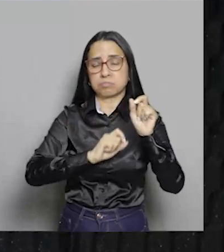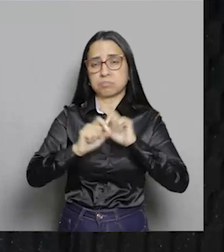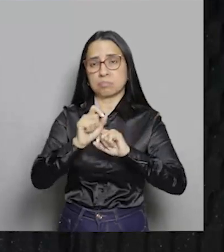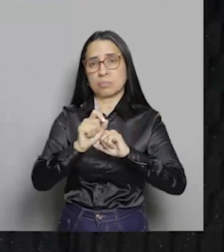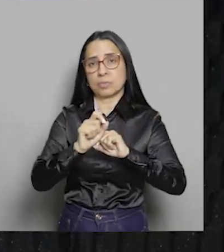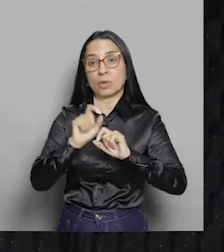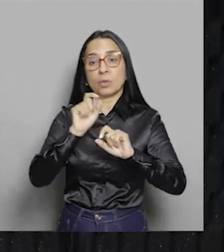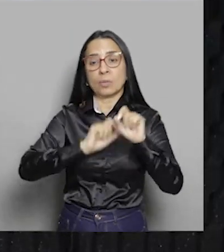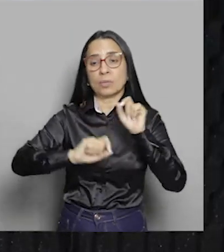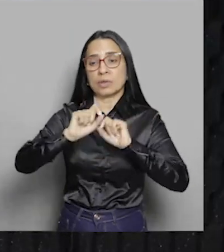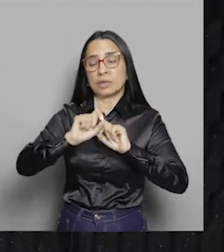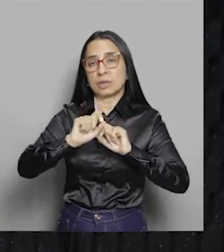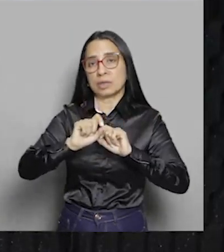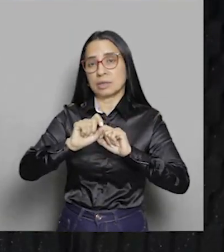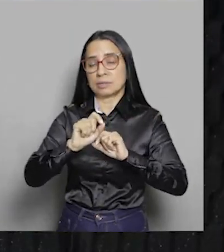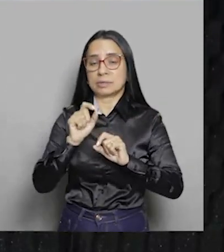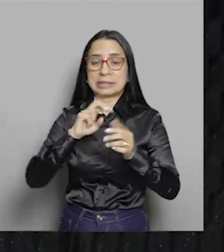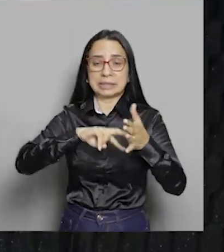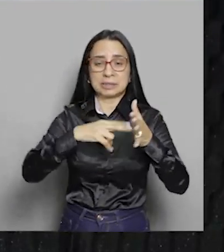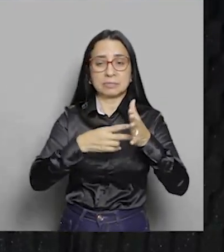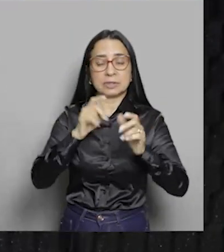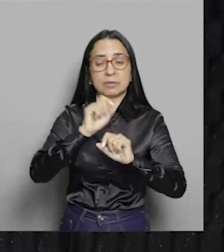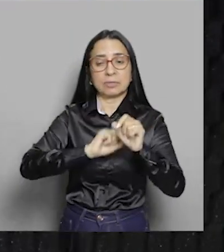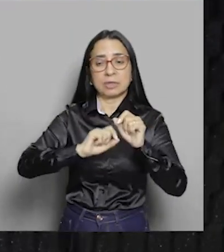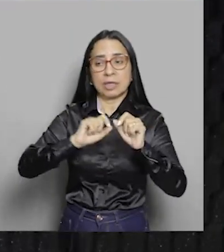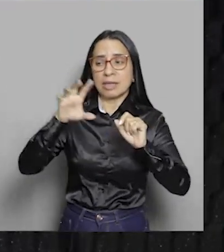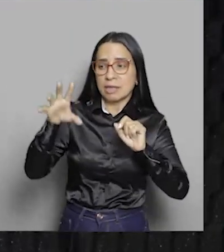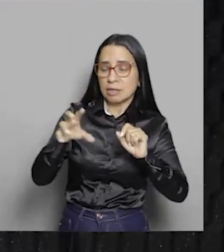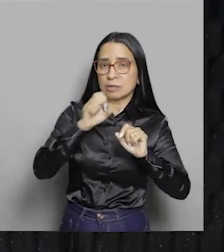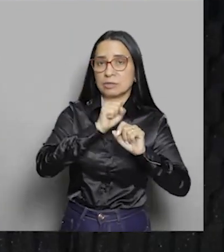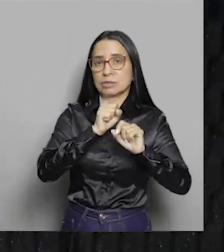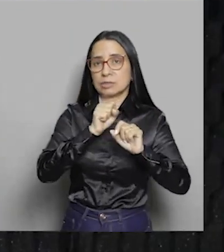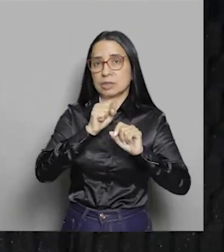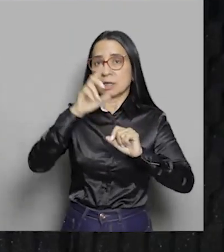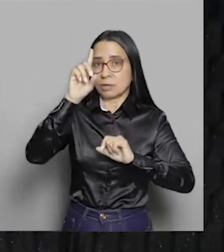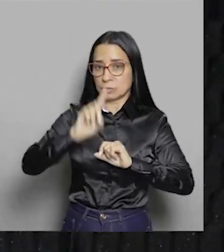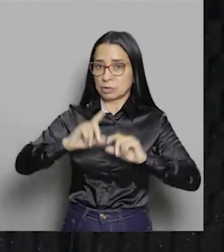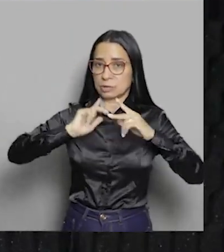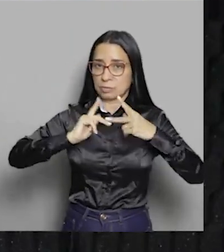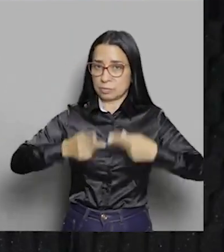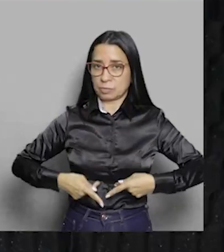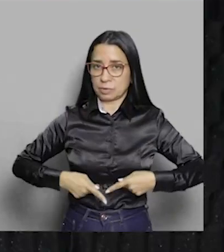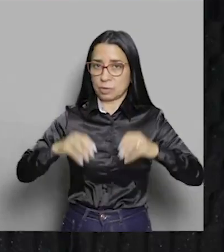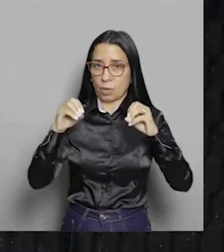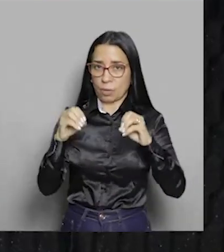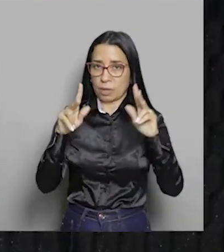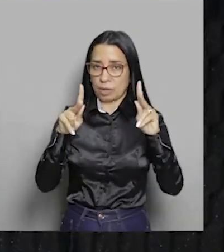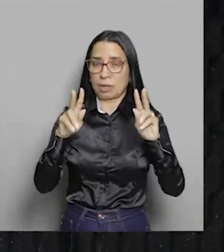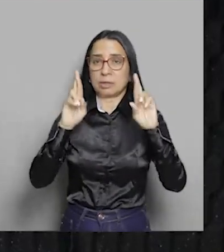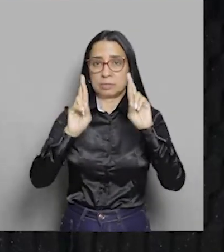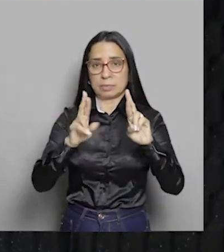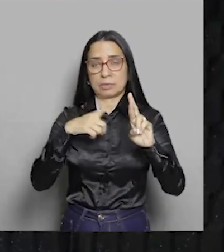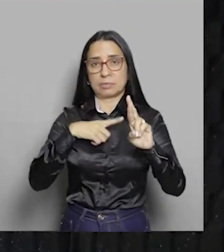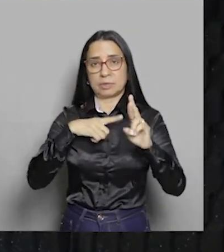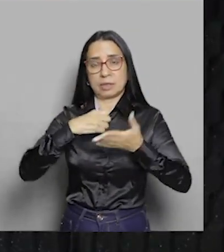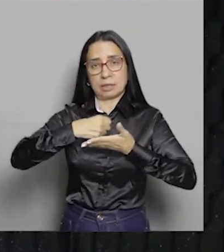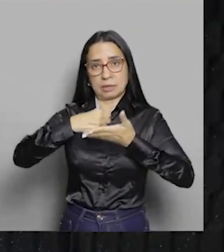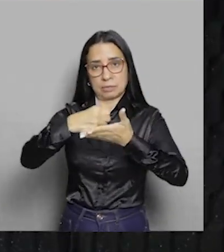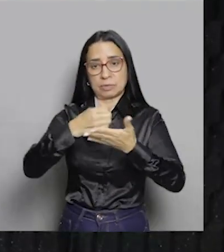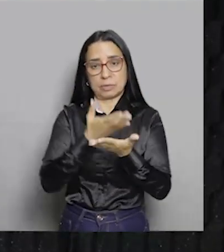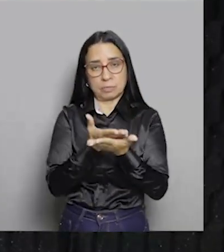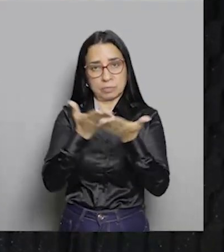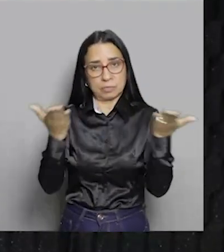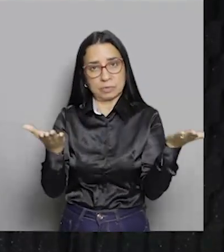quê? Expropriar. Expropriar quer dizer o quê? Tirar os direitos humanos. Ok, galerinha? Espero ter contribuído com